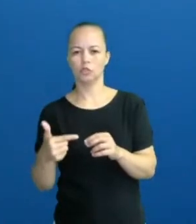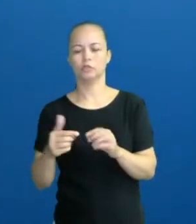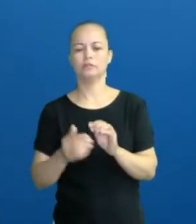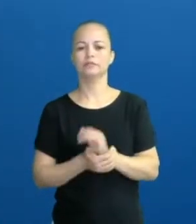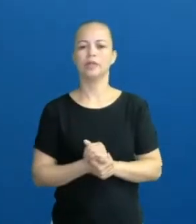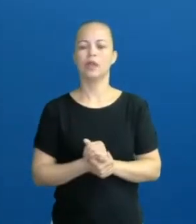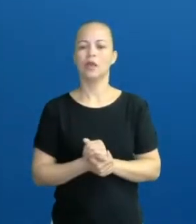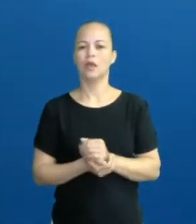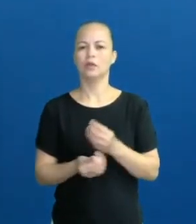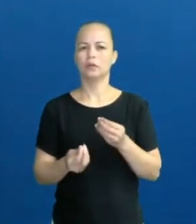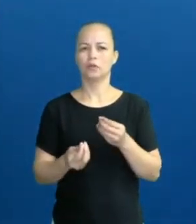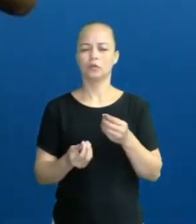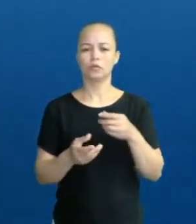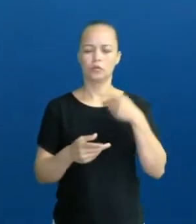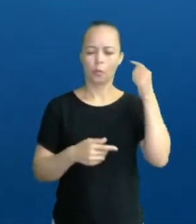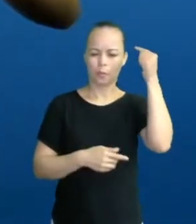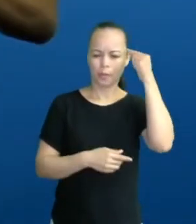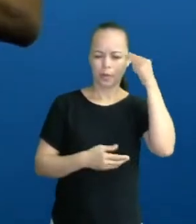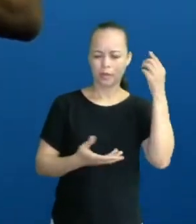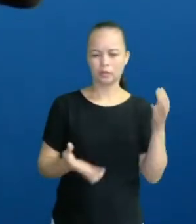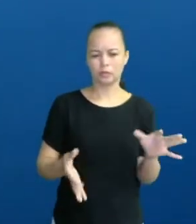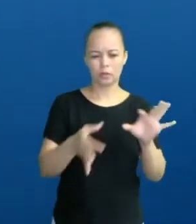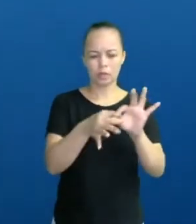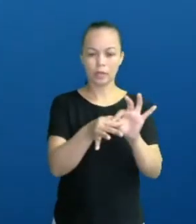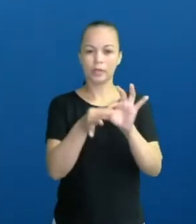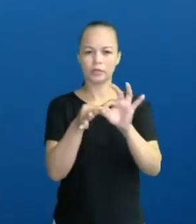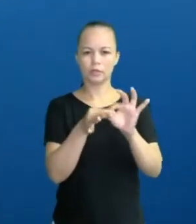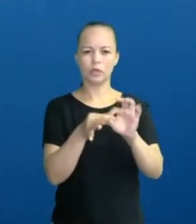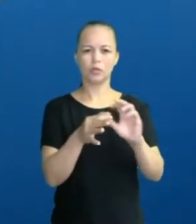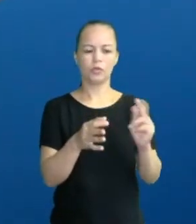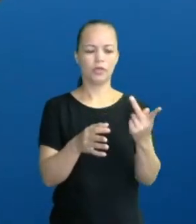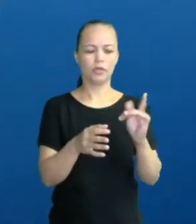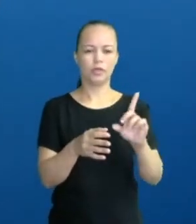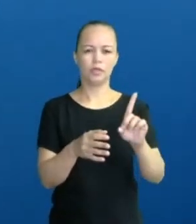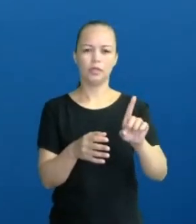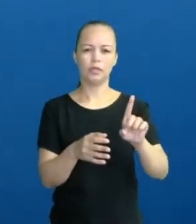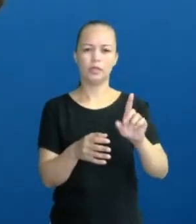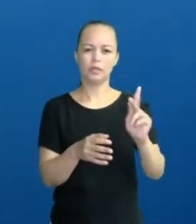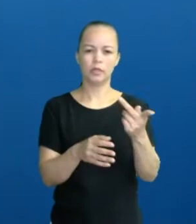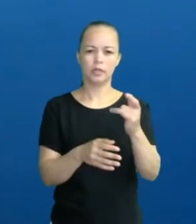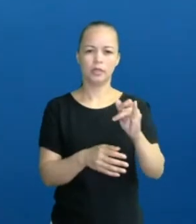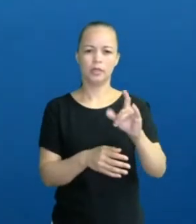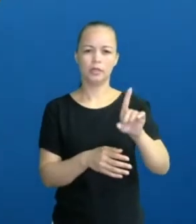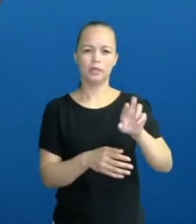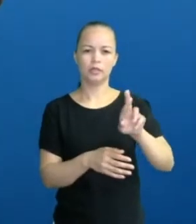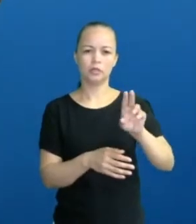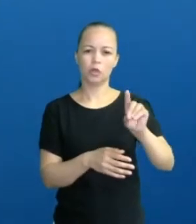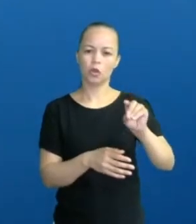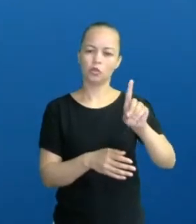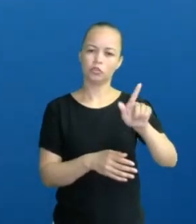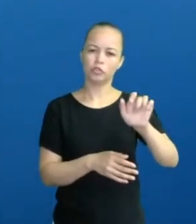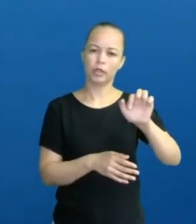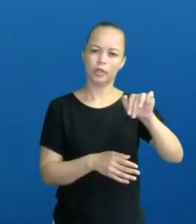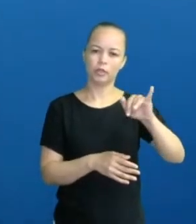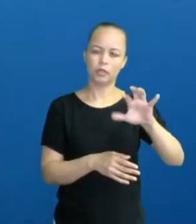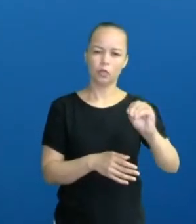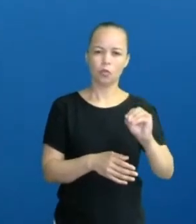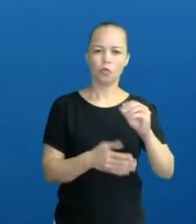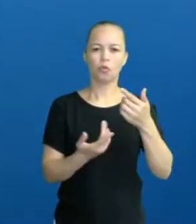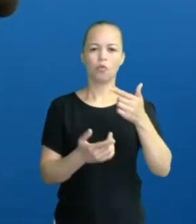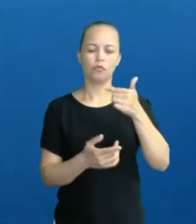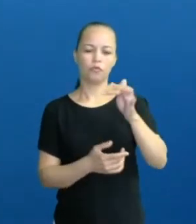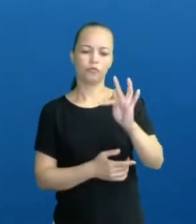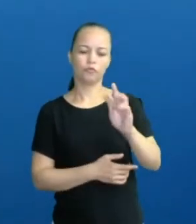penso em ligação de hidrogênio, lembra-se sempre disso. É o hidrogênio se ligando com o flúor, o hidrogênio se ligando com